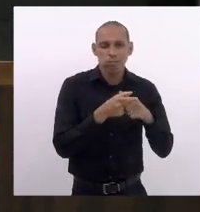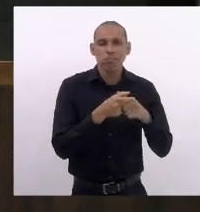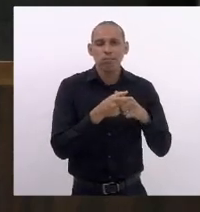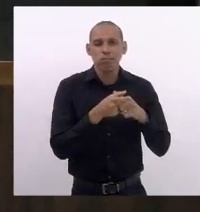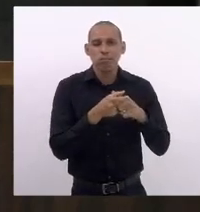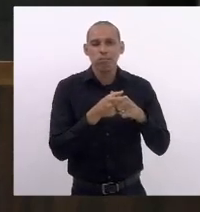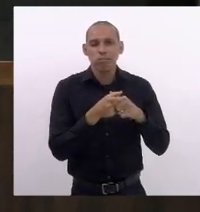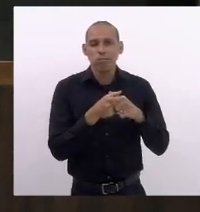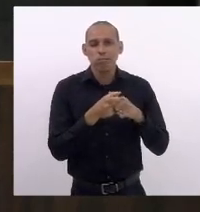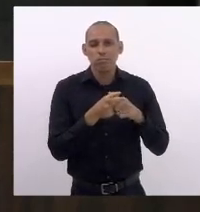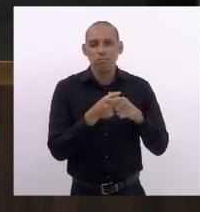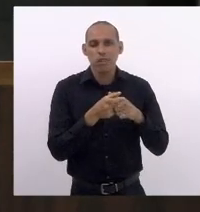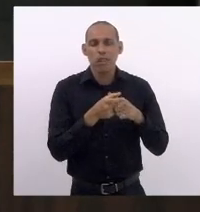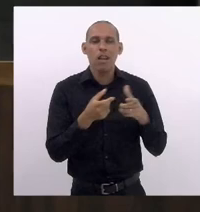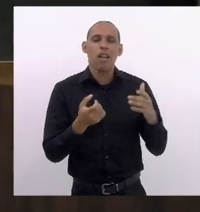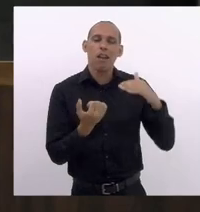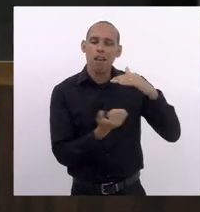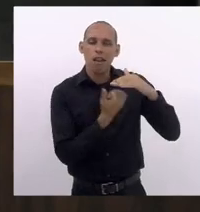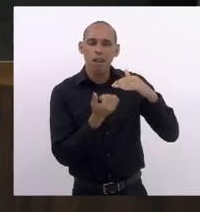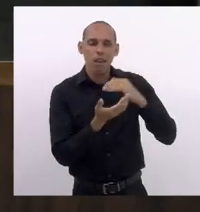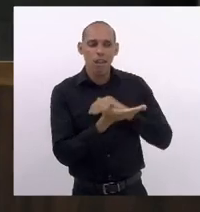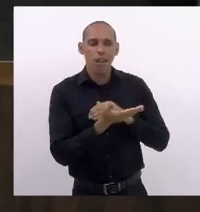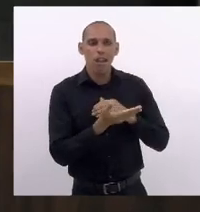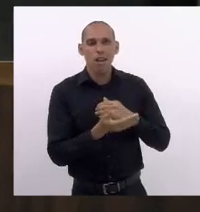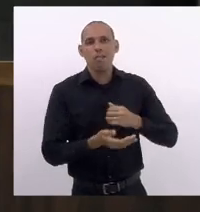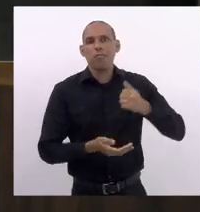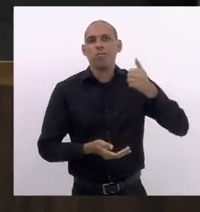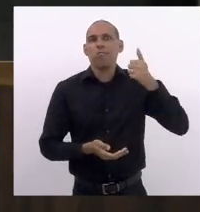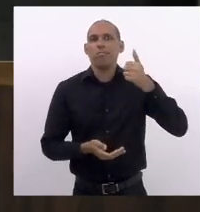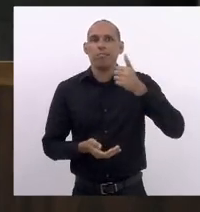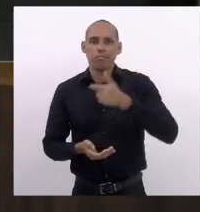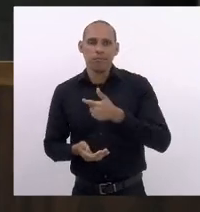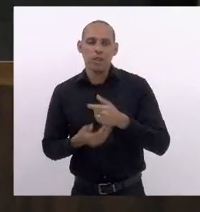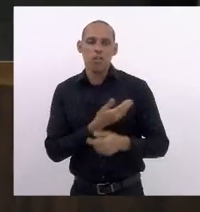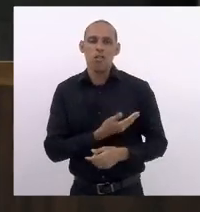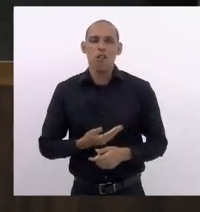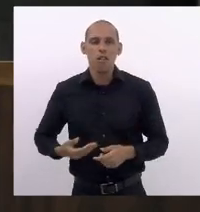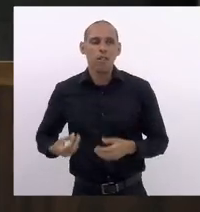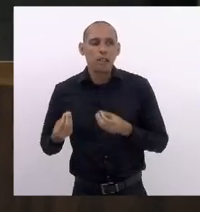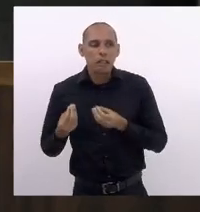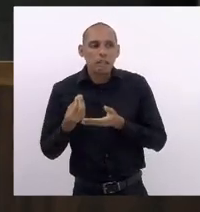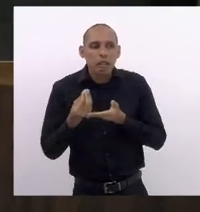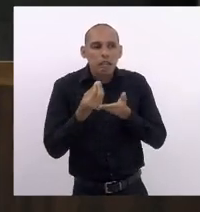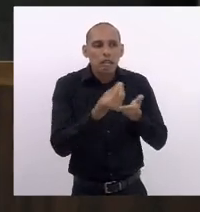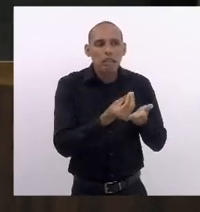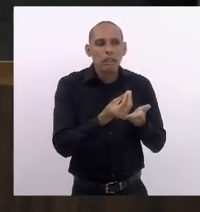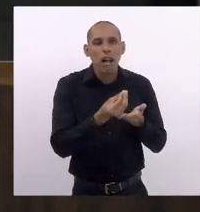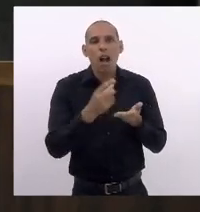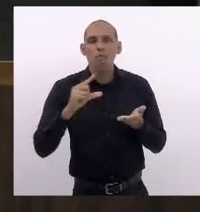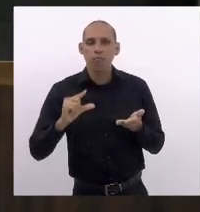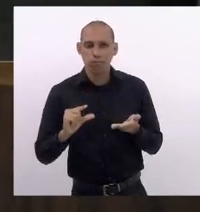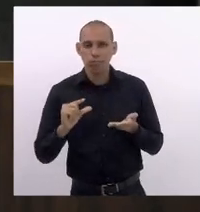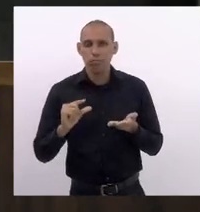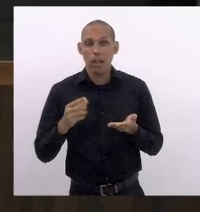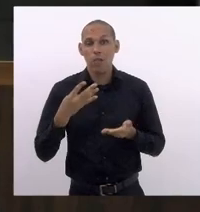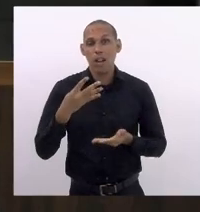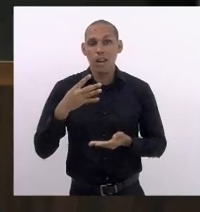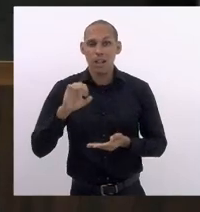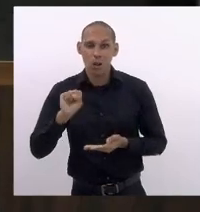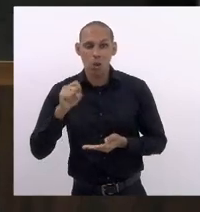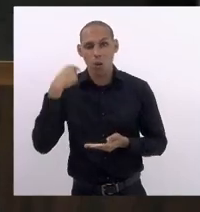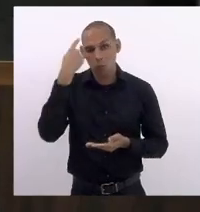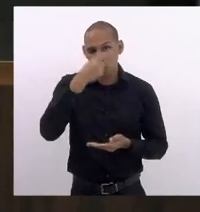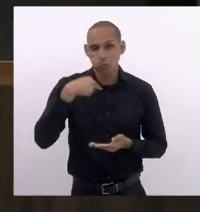micro e pequeno empresário, ela foi muito maior do que o governo ofereceu. Tomou em 48 horas, mais de